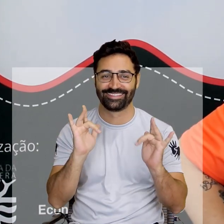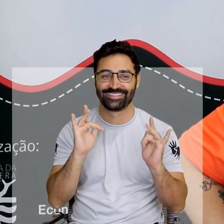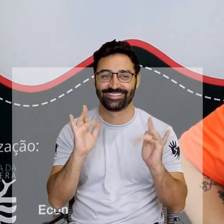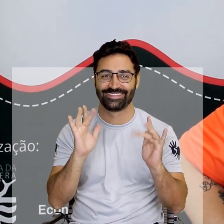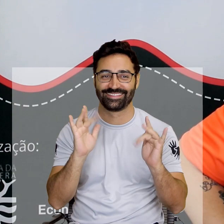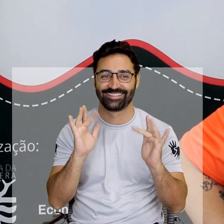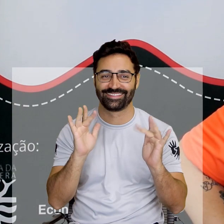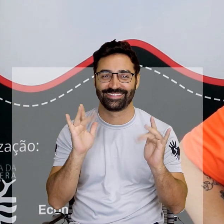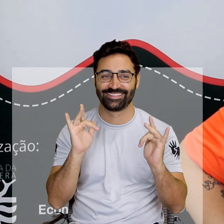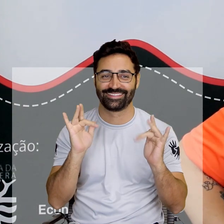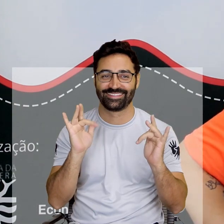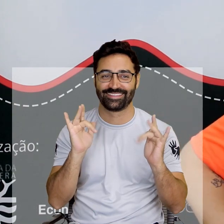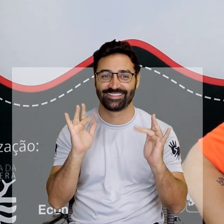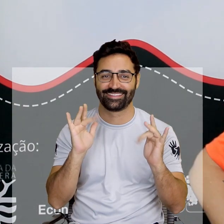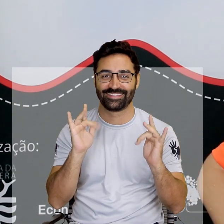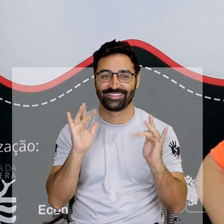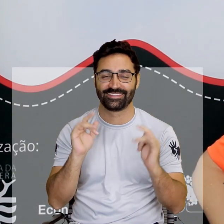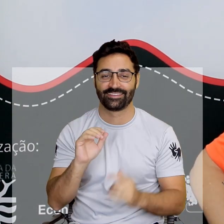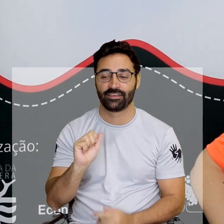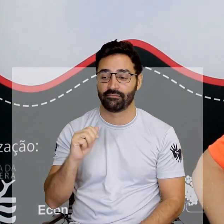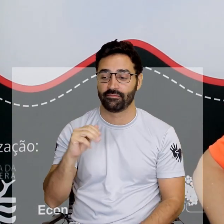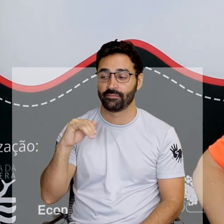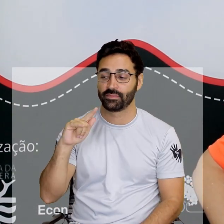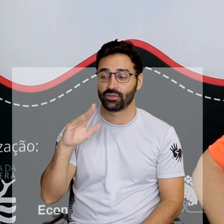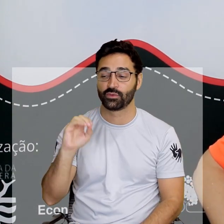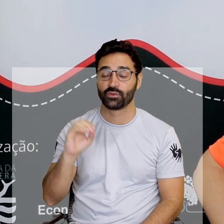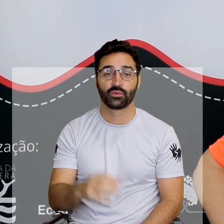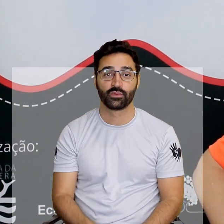Isso. Amigo.